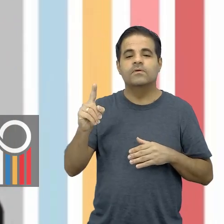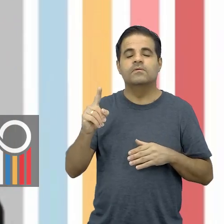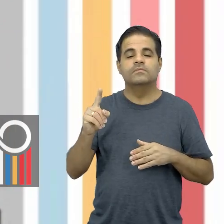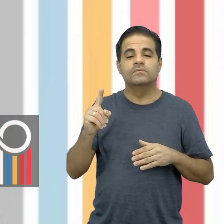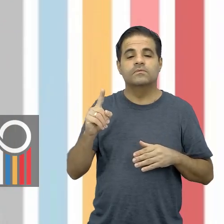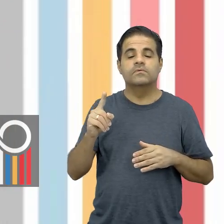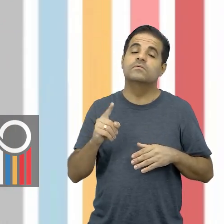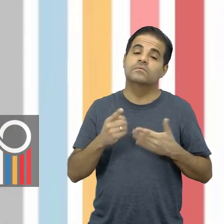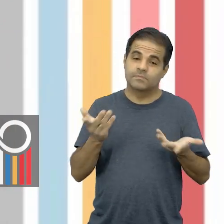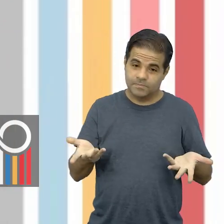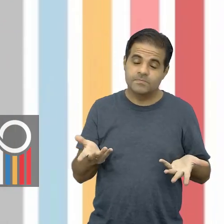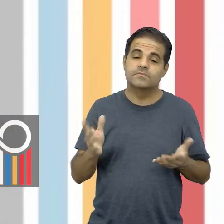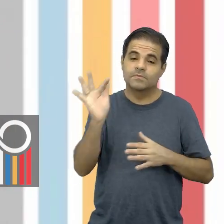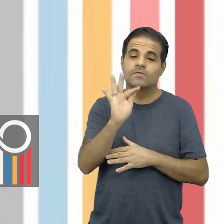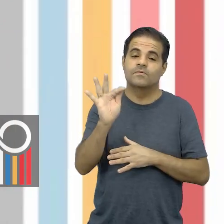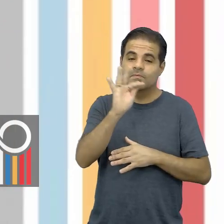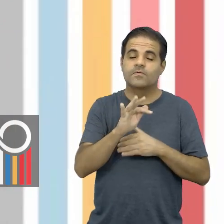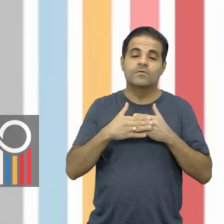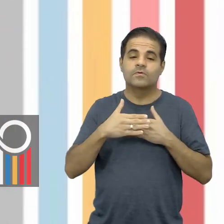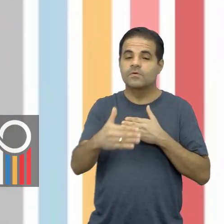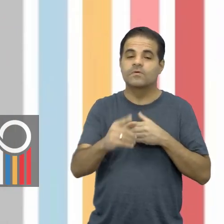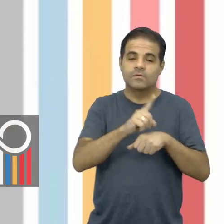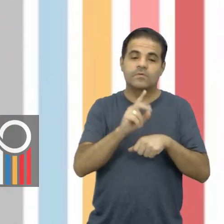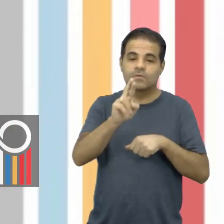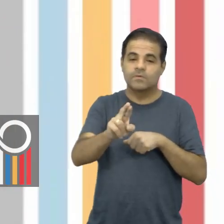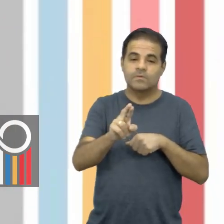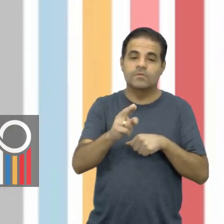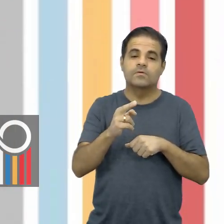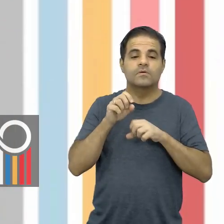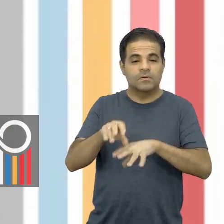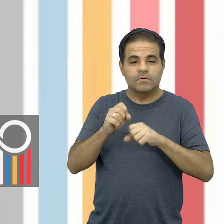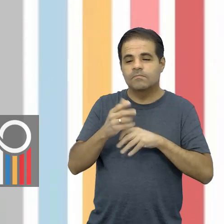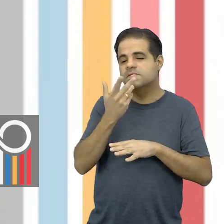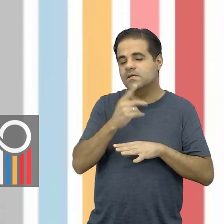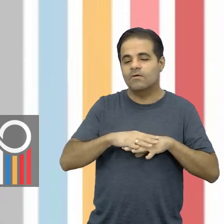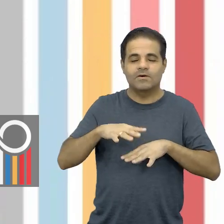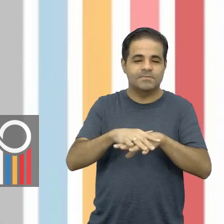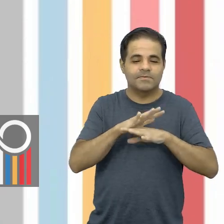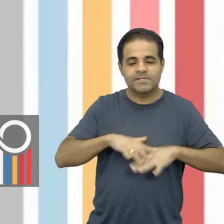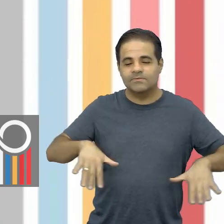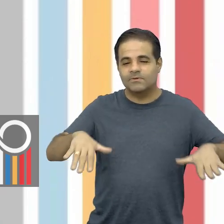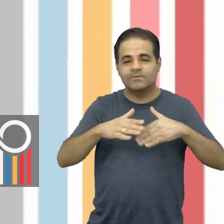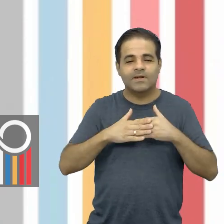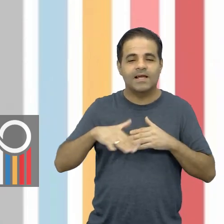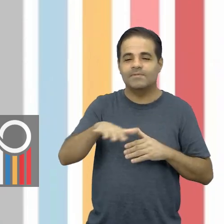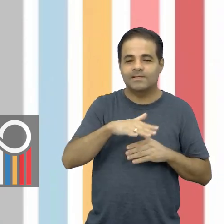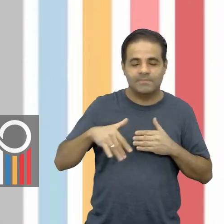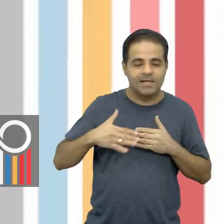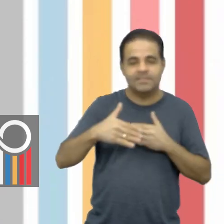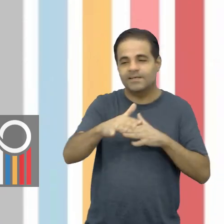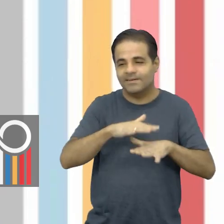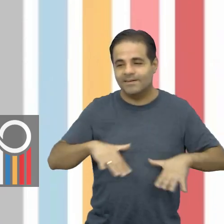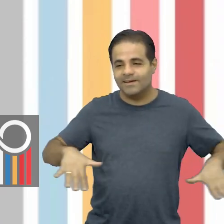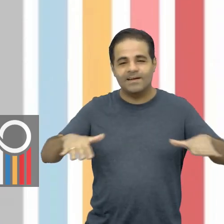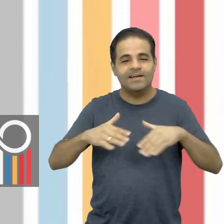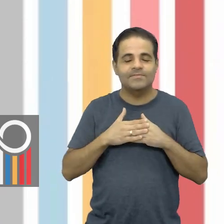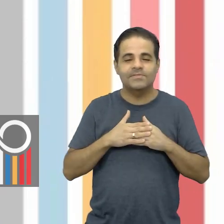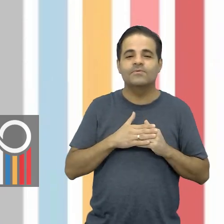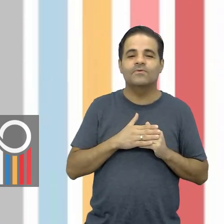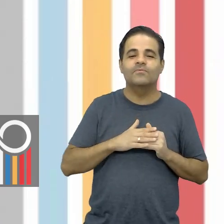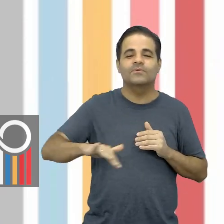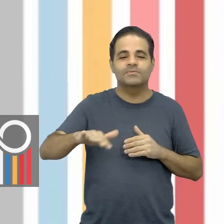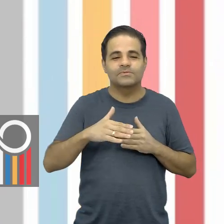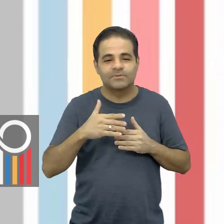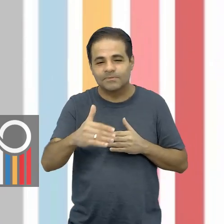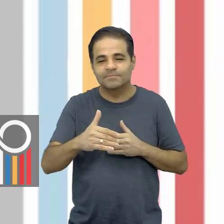aventura formativa aí foi o doutorado em educação matemática. Tá bem, pessoal? Então, obrigado, agradeço àqueles que